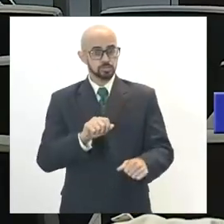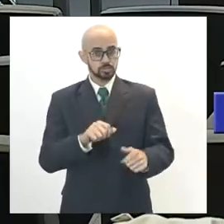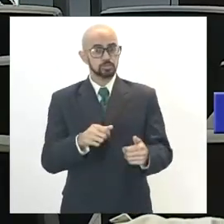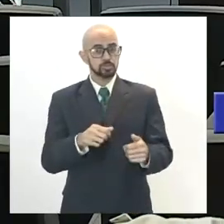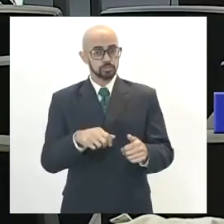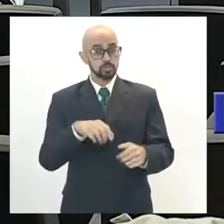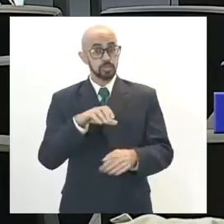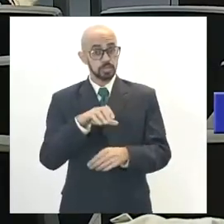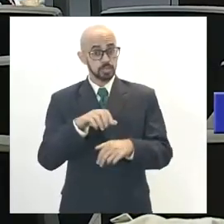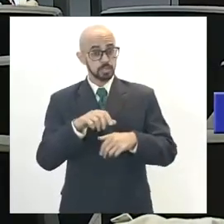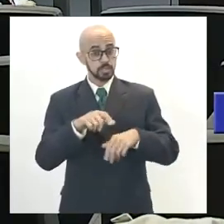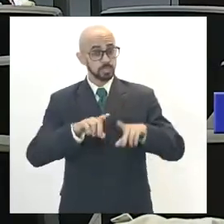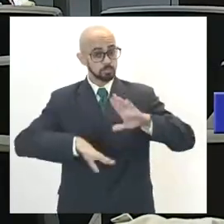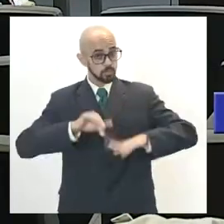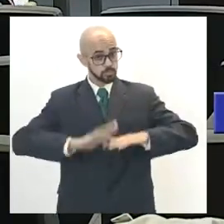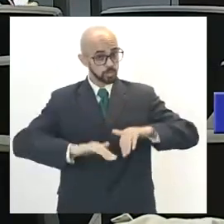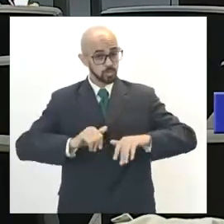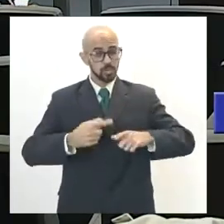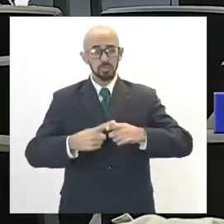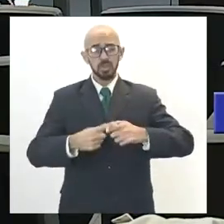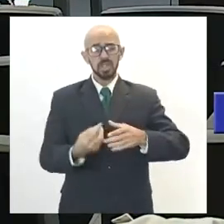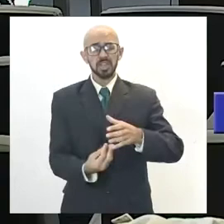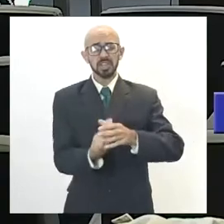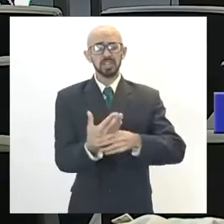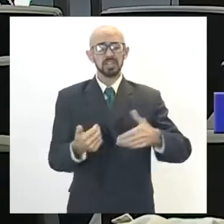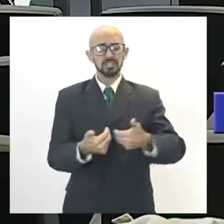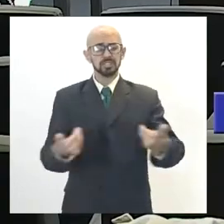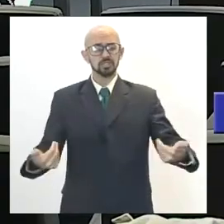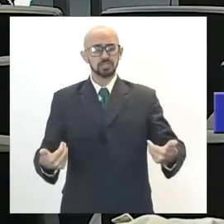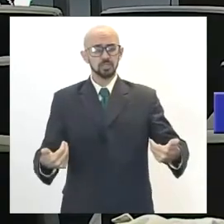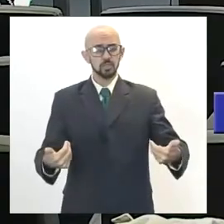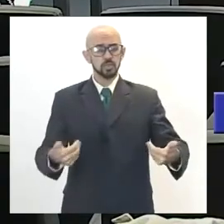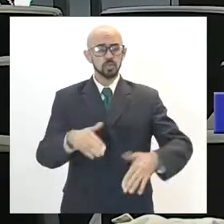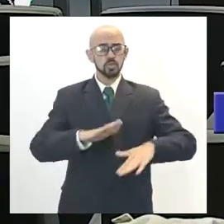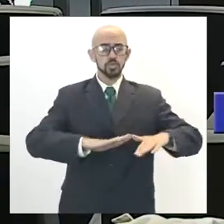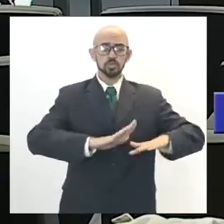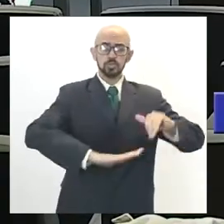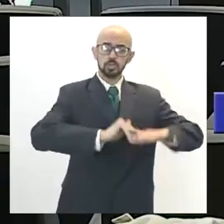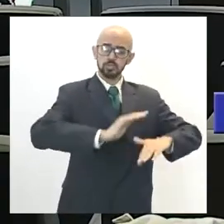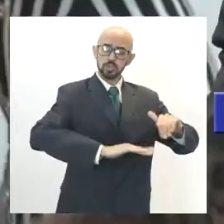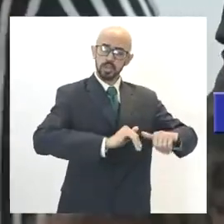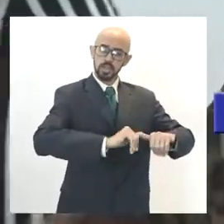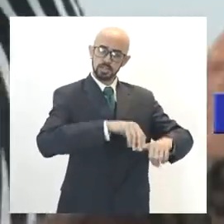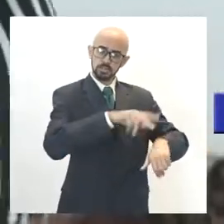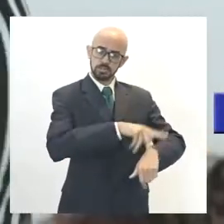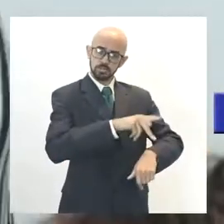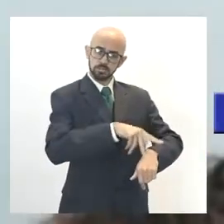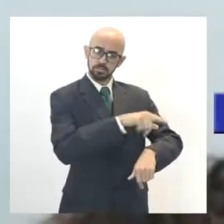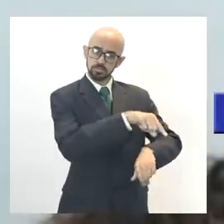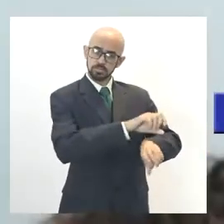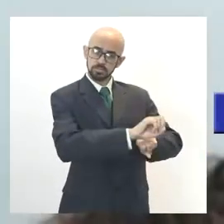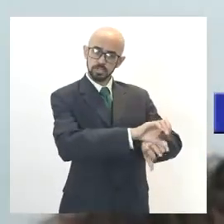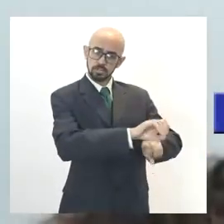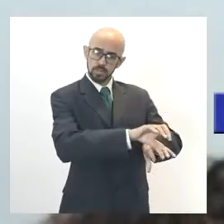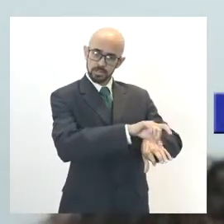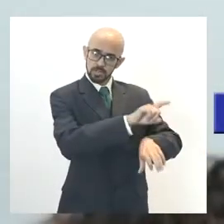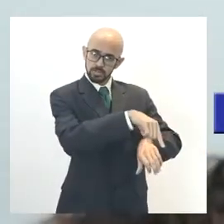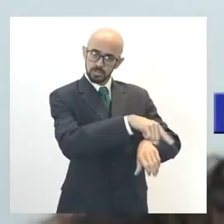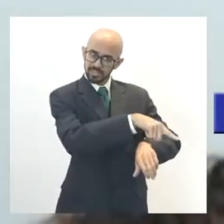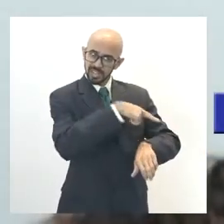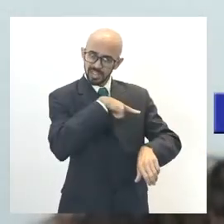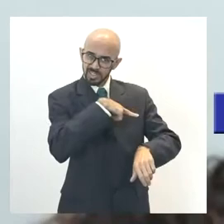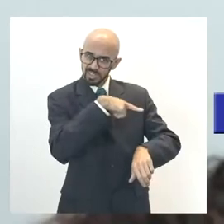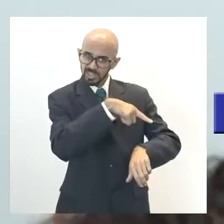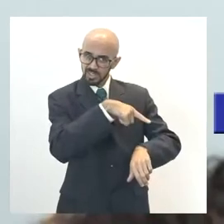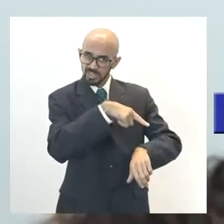estabelecer essa divisão os profissionais da educação são em carreiras de estado os profissionais da Saúde estão